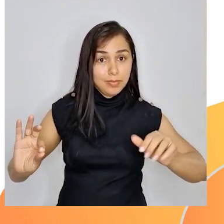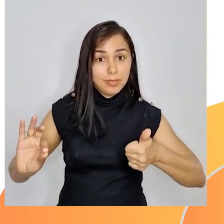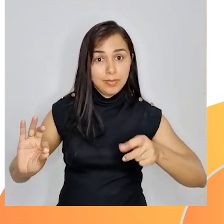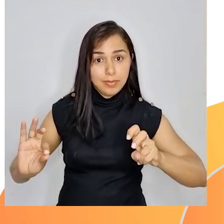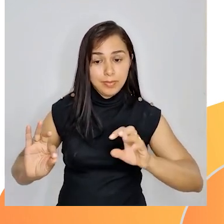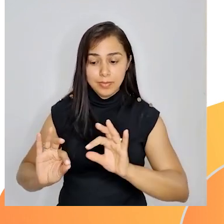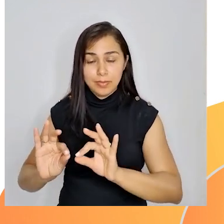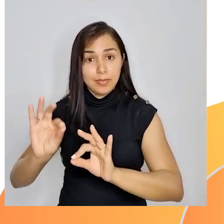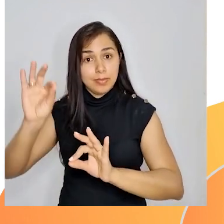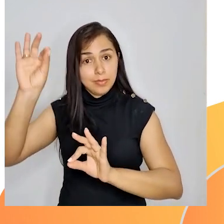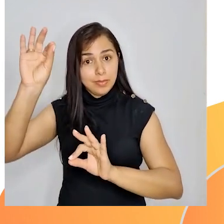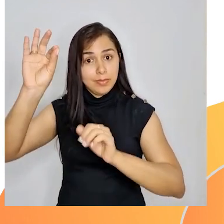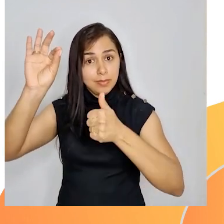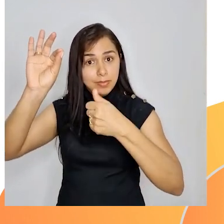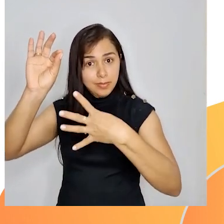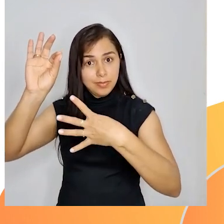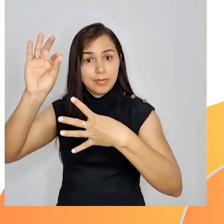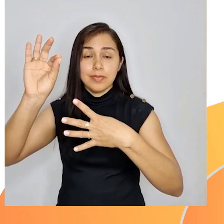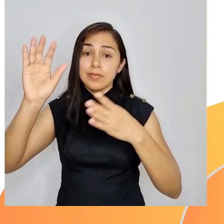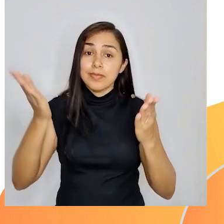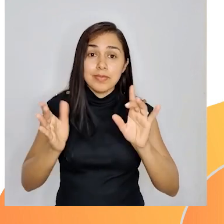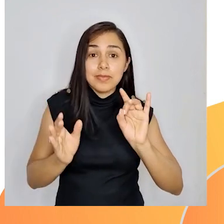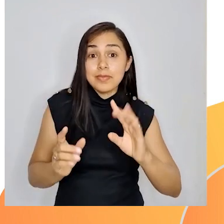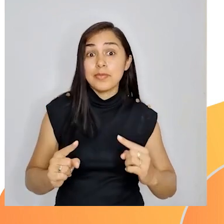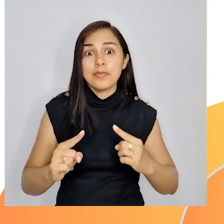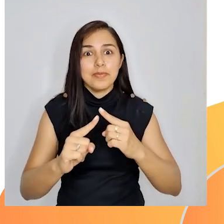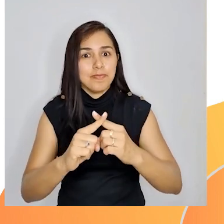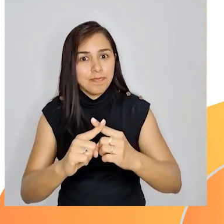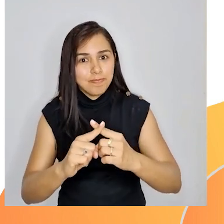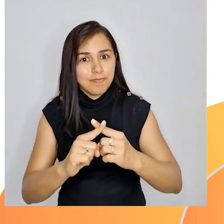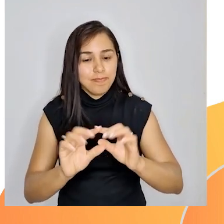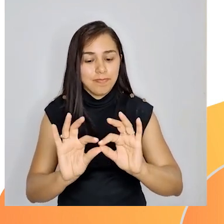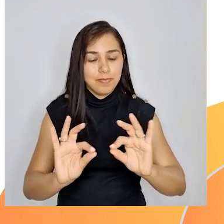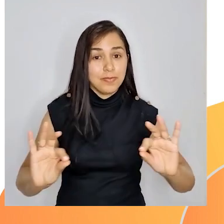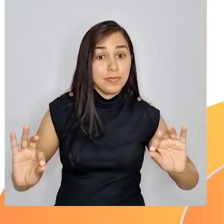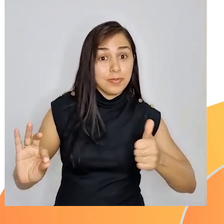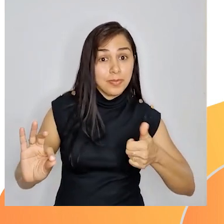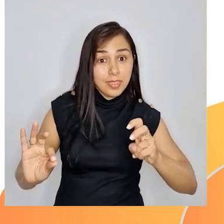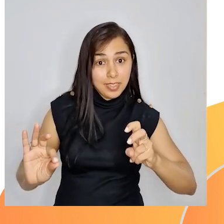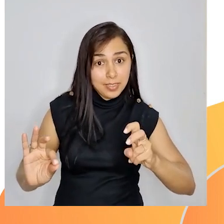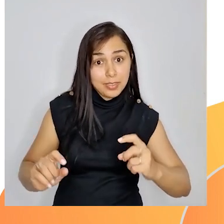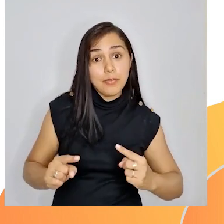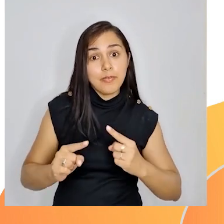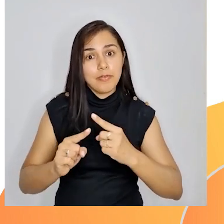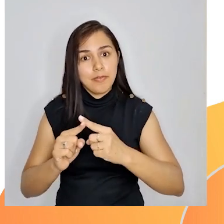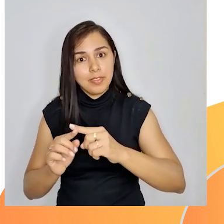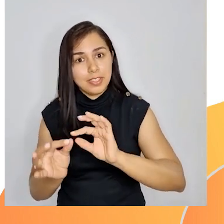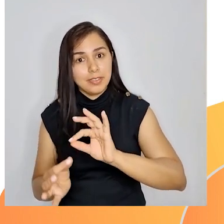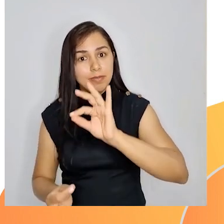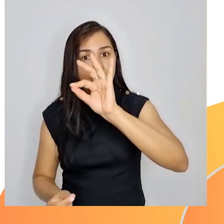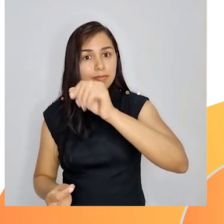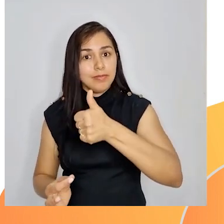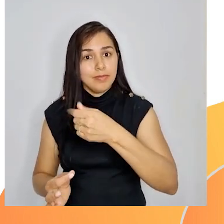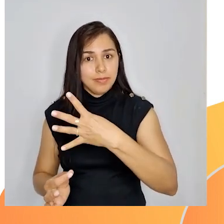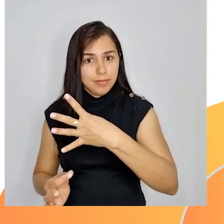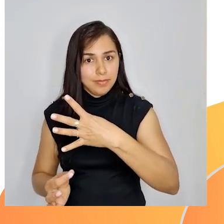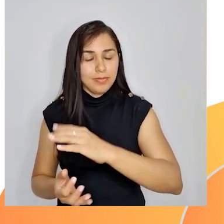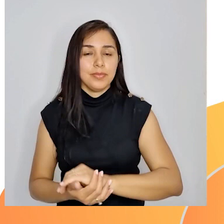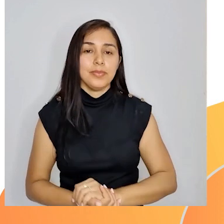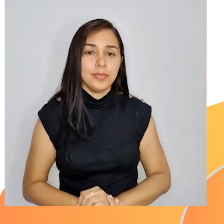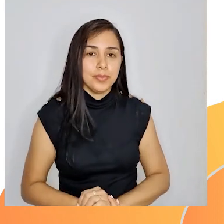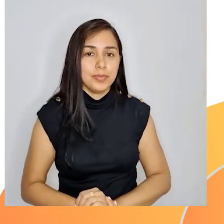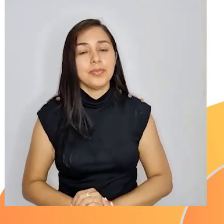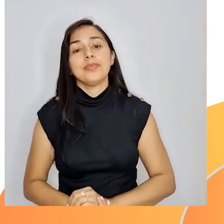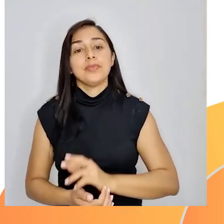multiplicar essas suas duas dimensões né então agora eu vou fazer 14 vezes